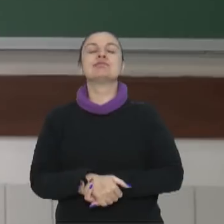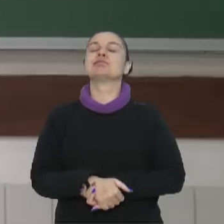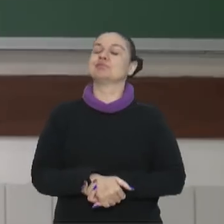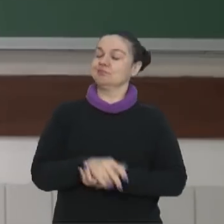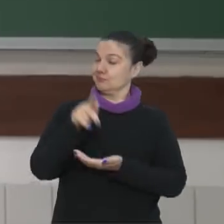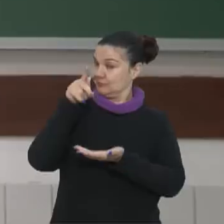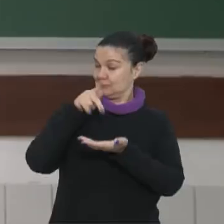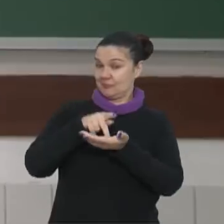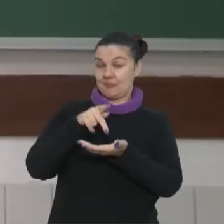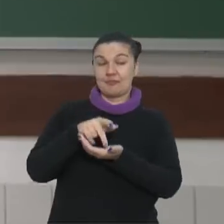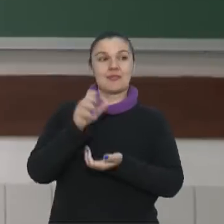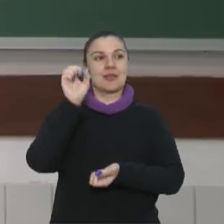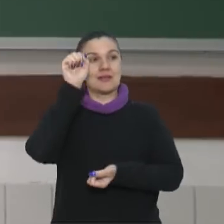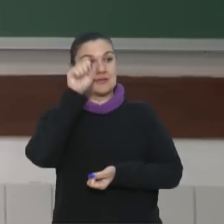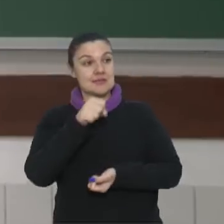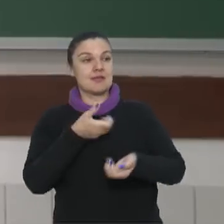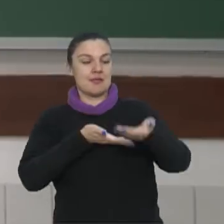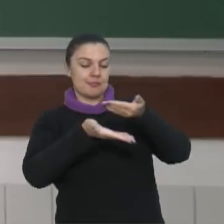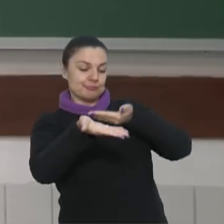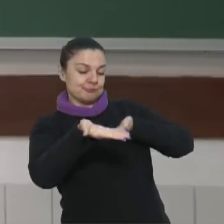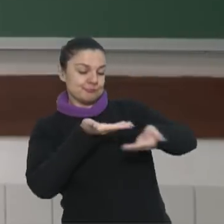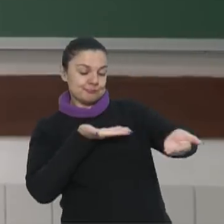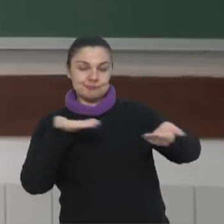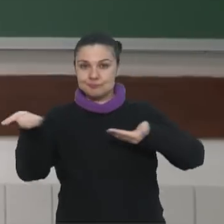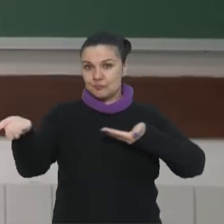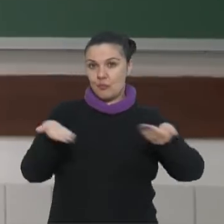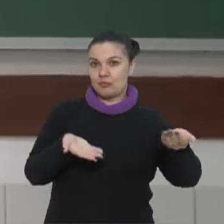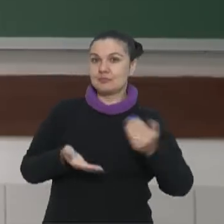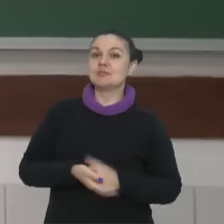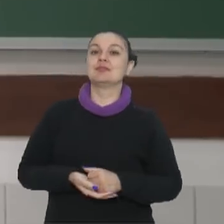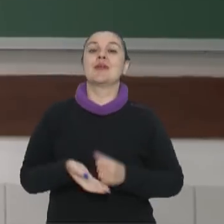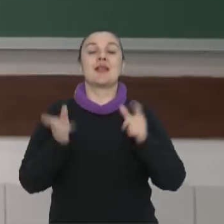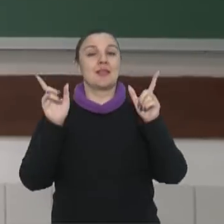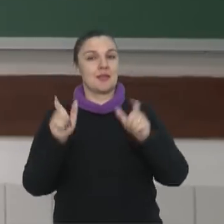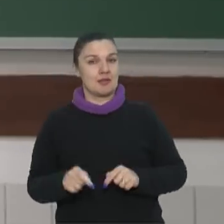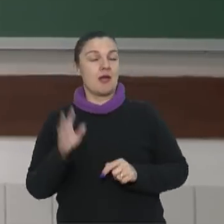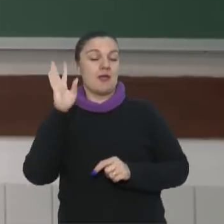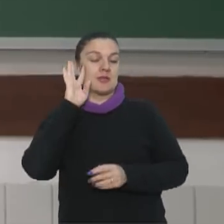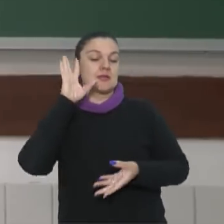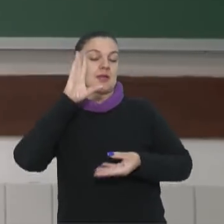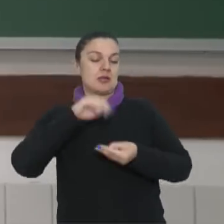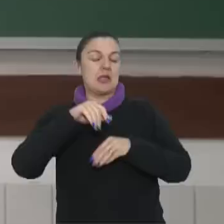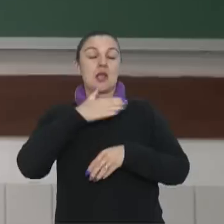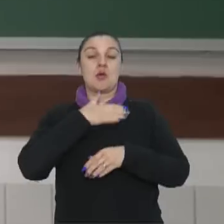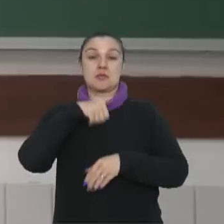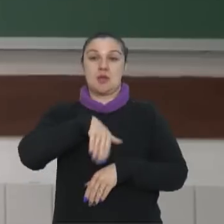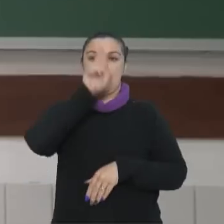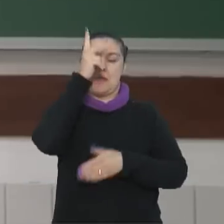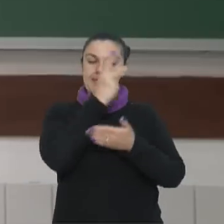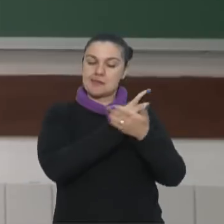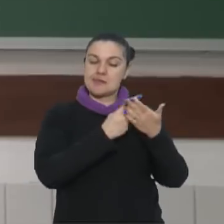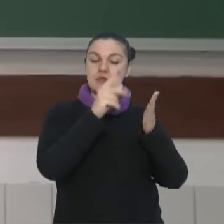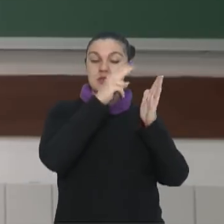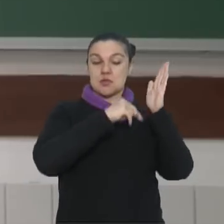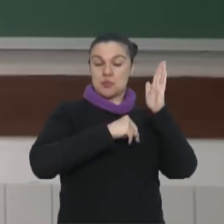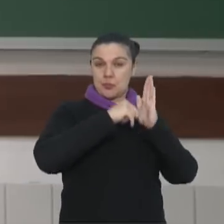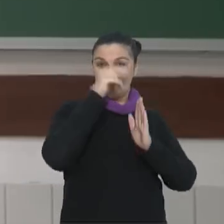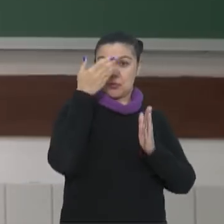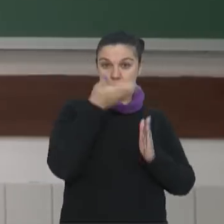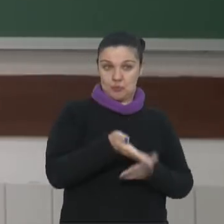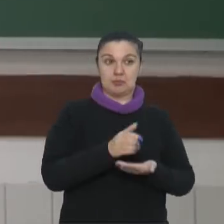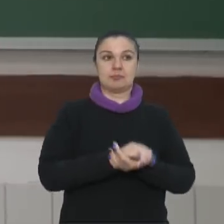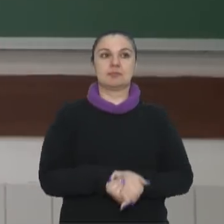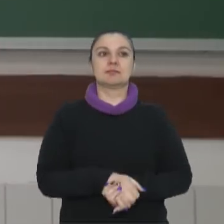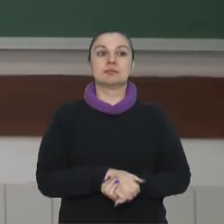gente, verdadeiro, né? A gente viu que ele transita entre os dois mundos, entendendo que ele gosta mais da pintura, nesse momento está mais voltado para